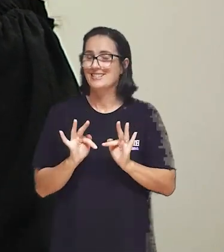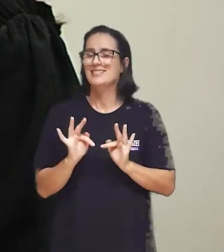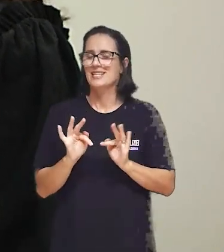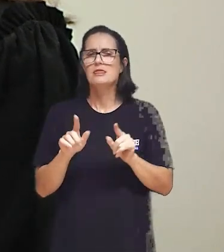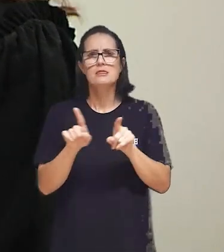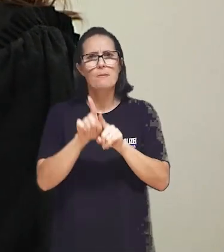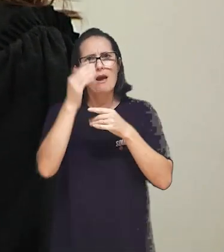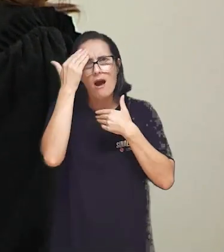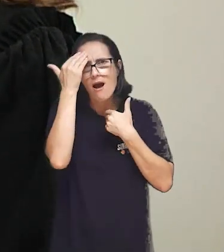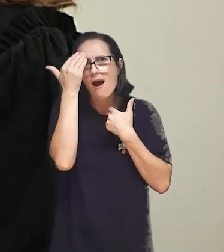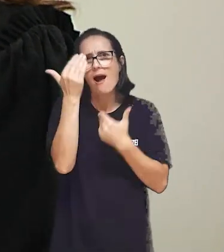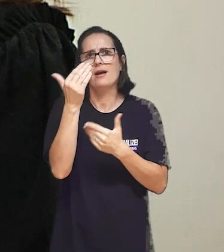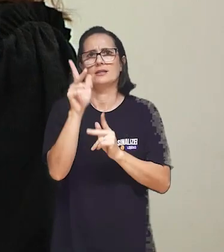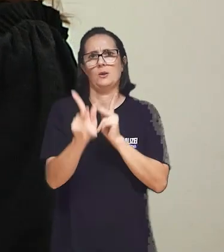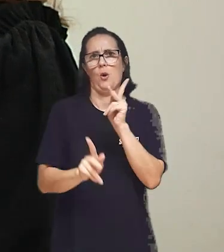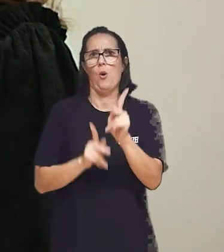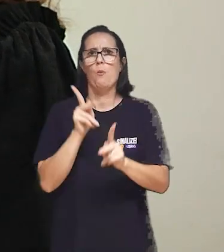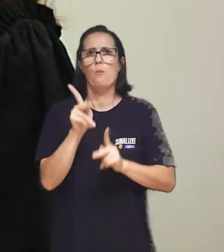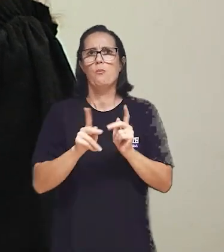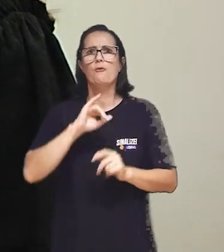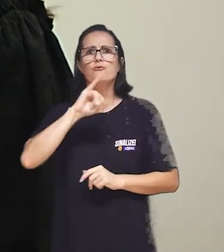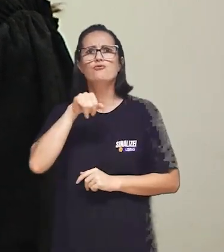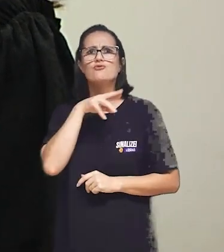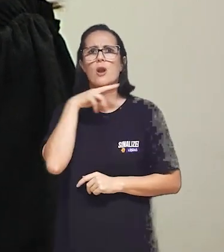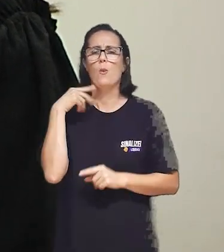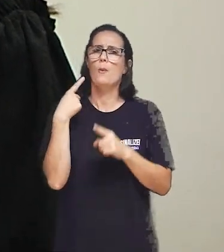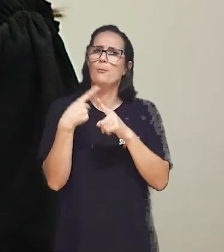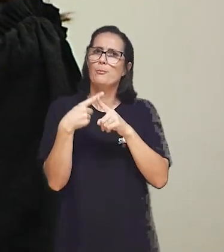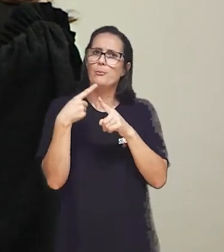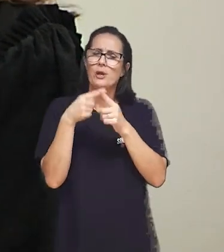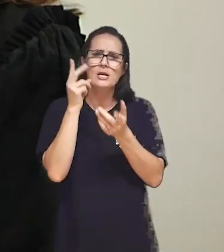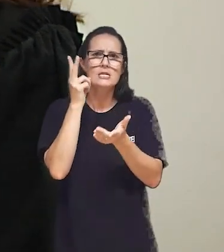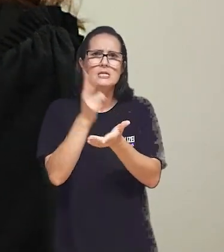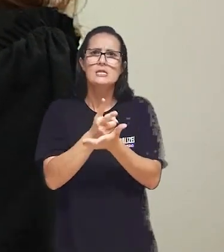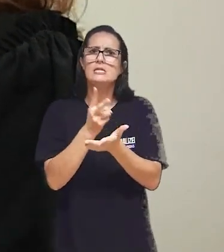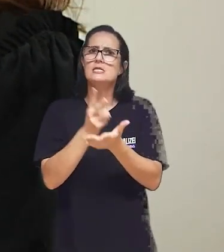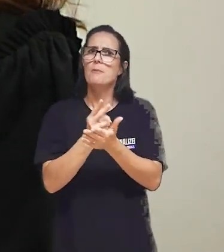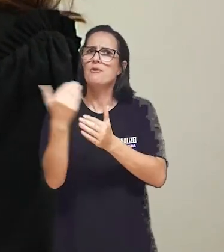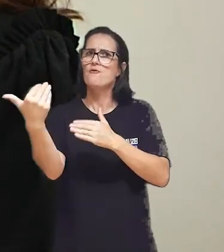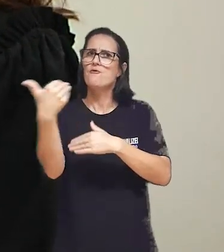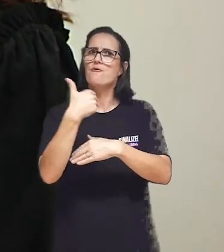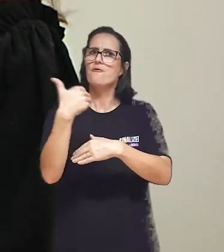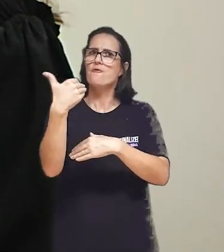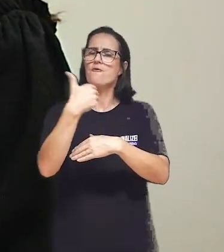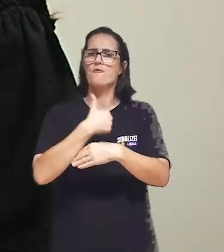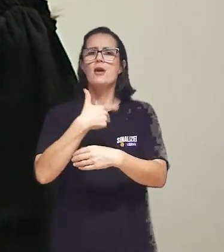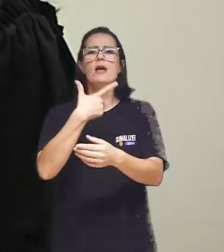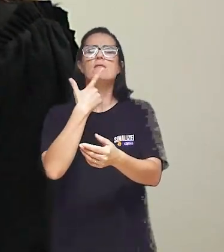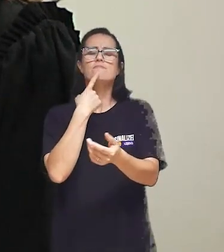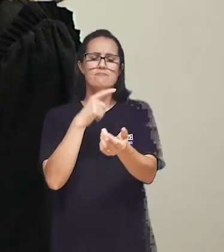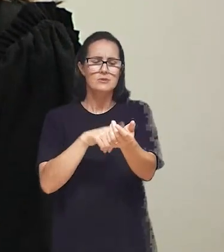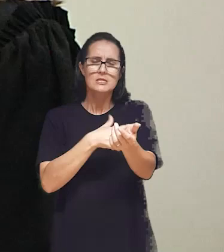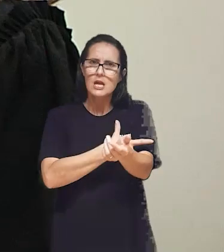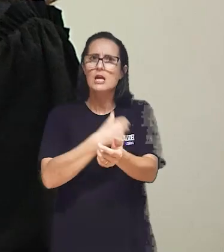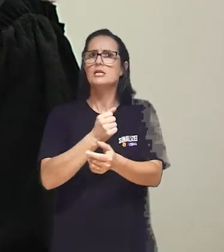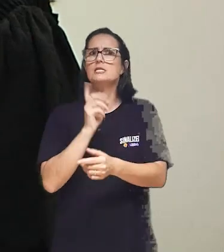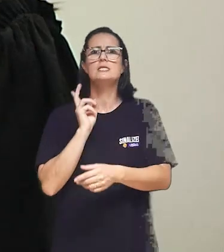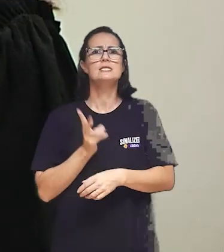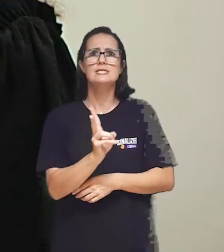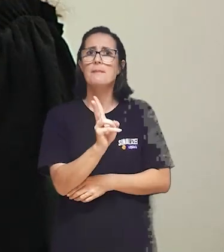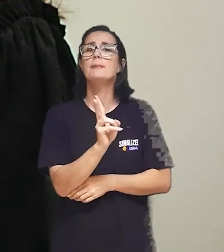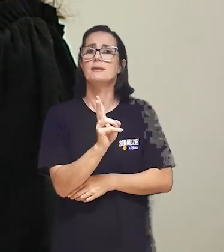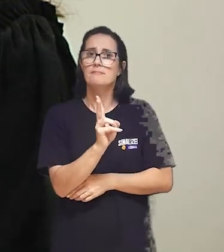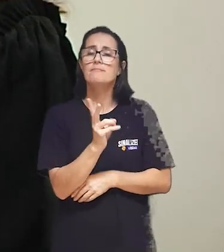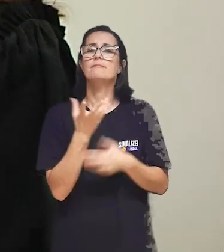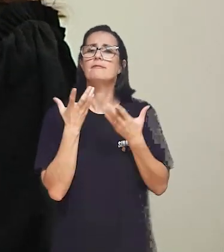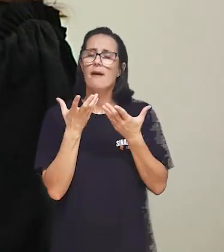Nós agradecemos muito a população de Jaraguá porque ela sempre responde às nossas solicitações e ela tá sempre